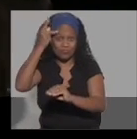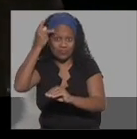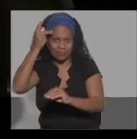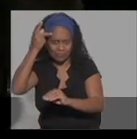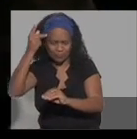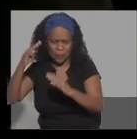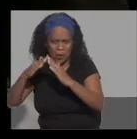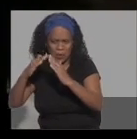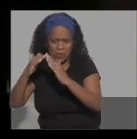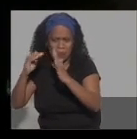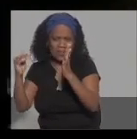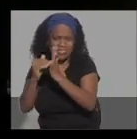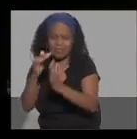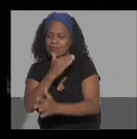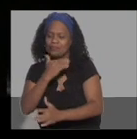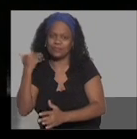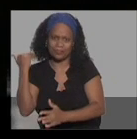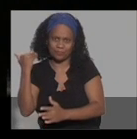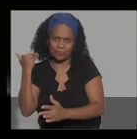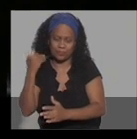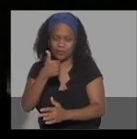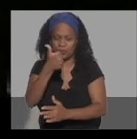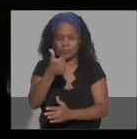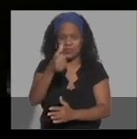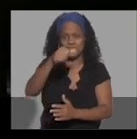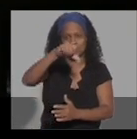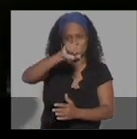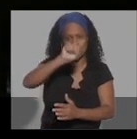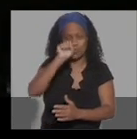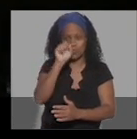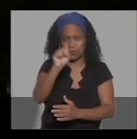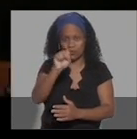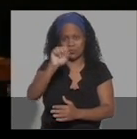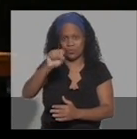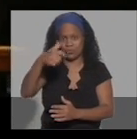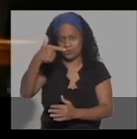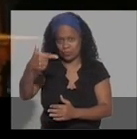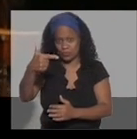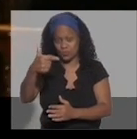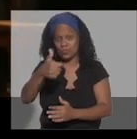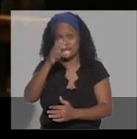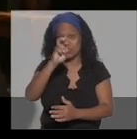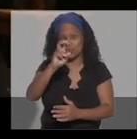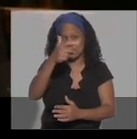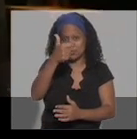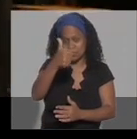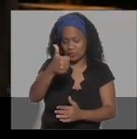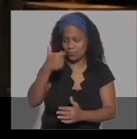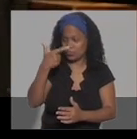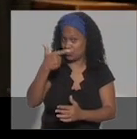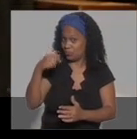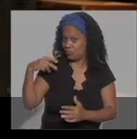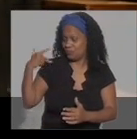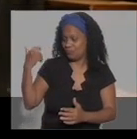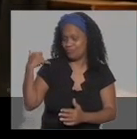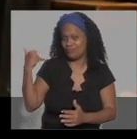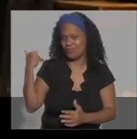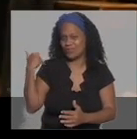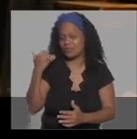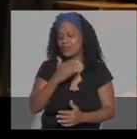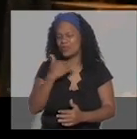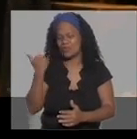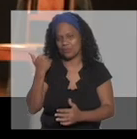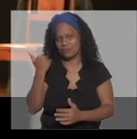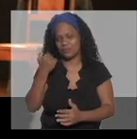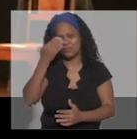paulo e reside nessa cidade até sua morte em 1882 aos 52 anos vitimado meio